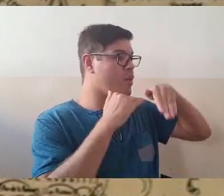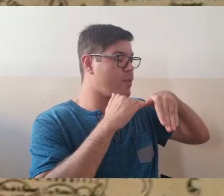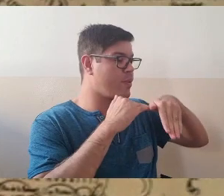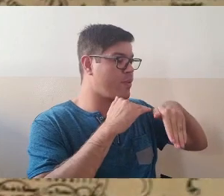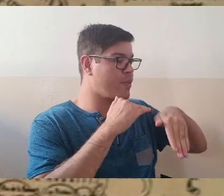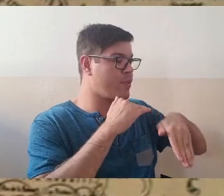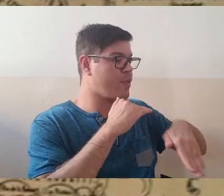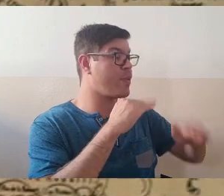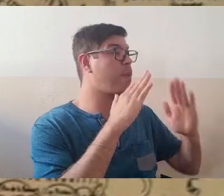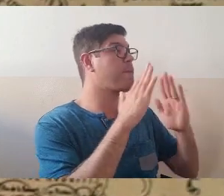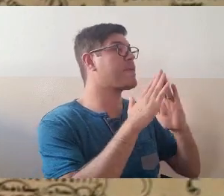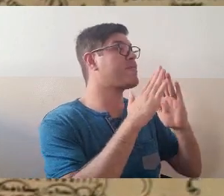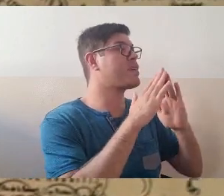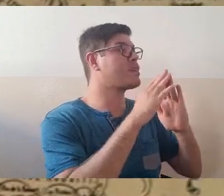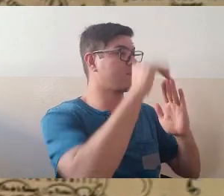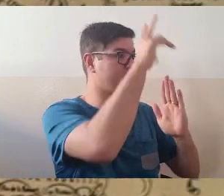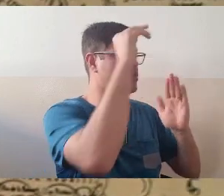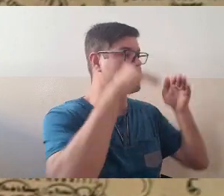aí. a prefeitura,